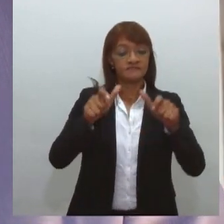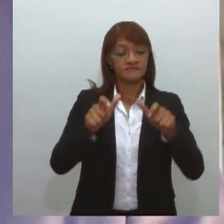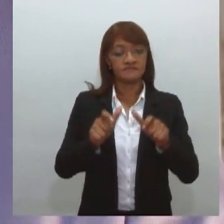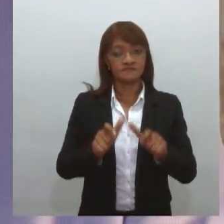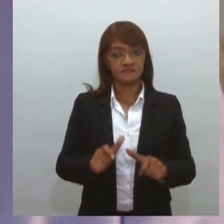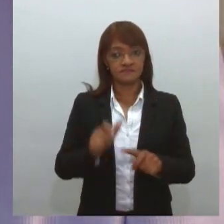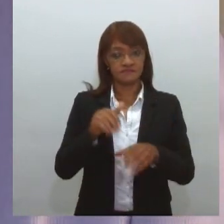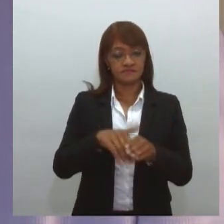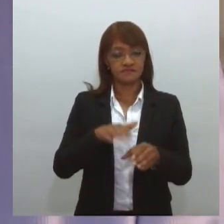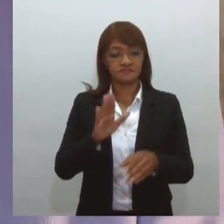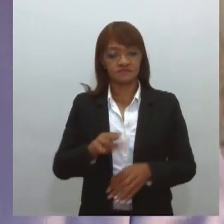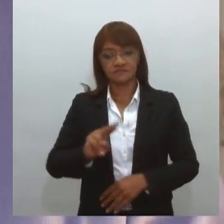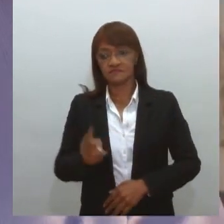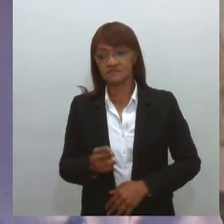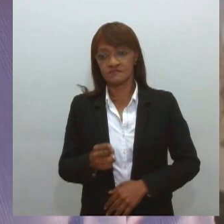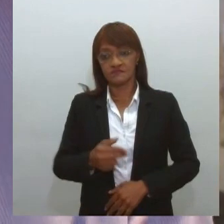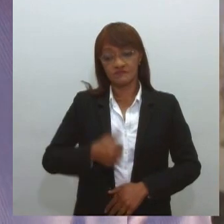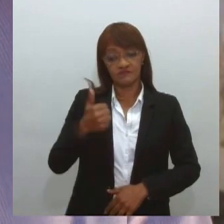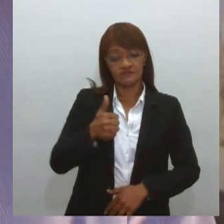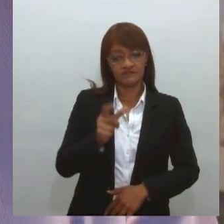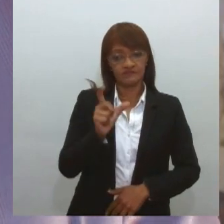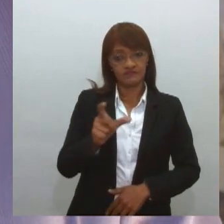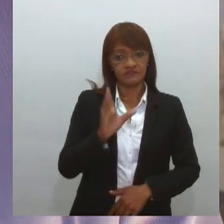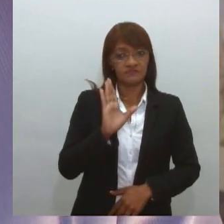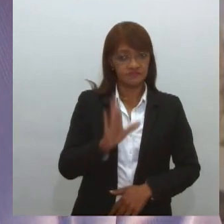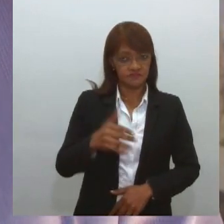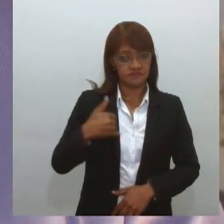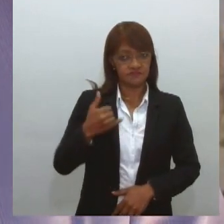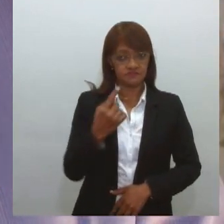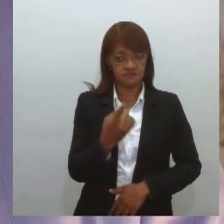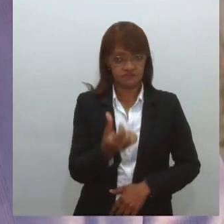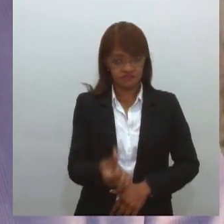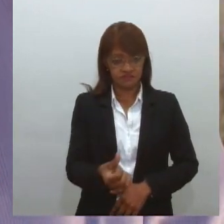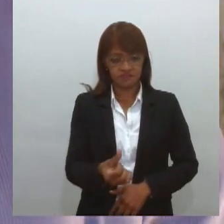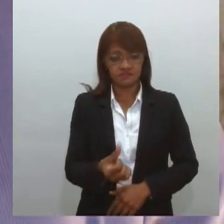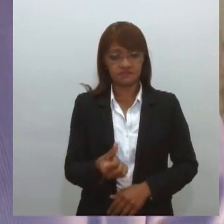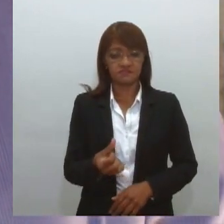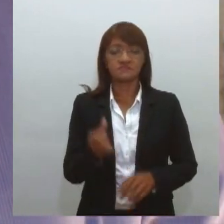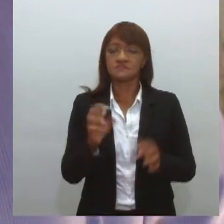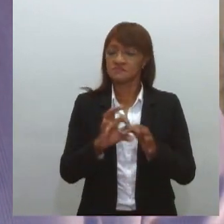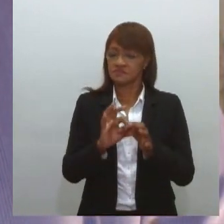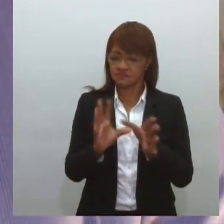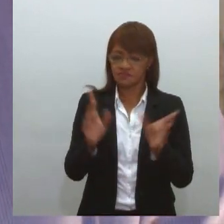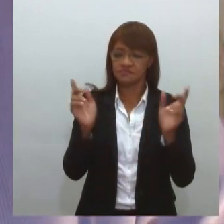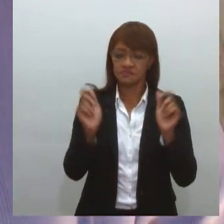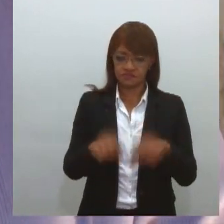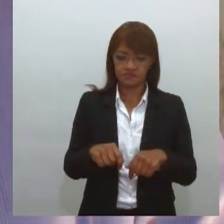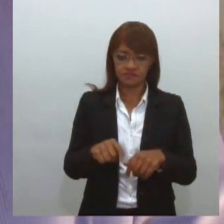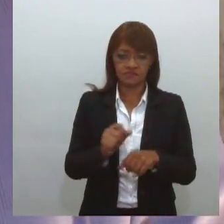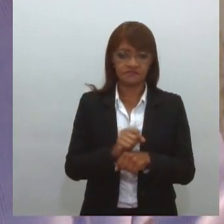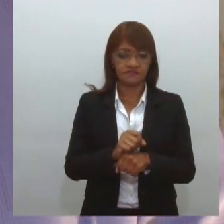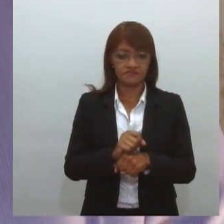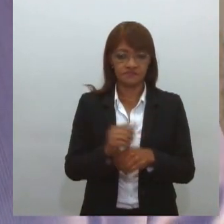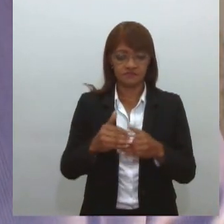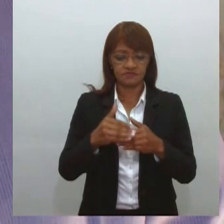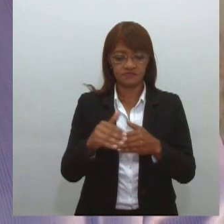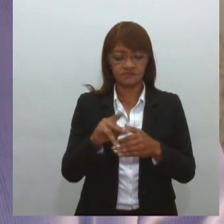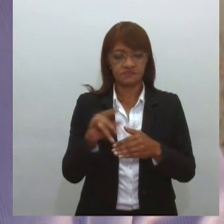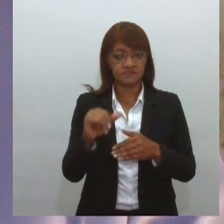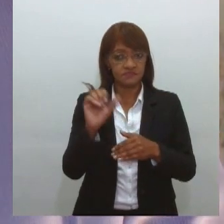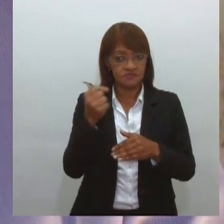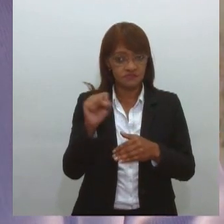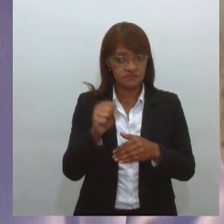fazer o primeiro título, já tem 16 anos no dia da eleição, então já pode fazer o primeiro título, é até o dia 8 de